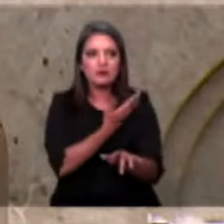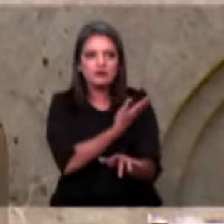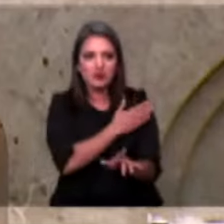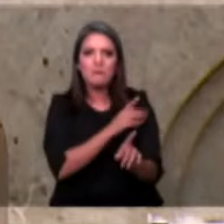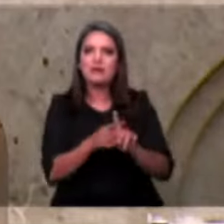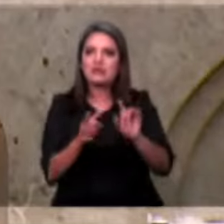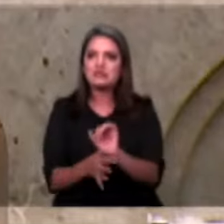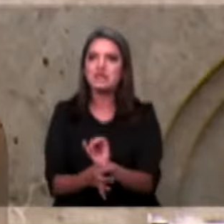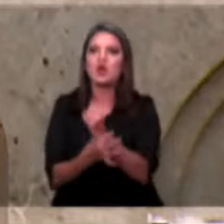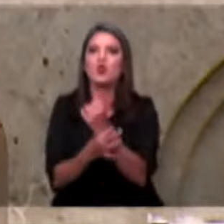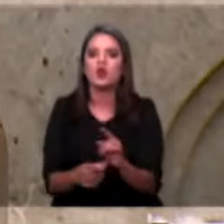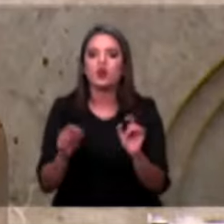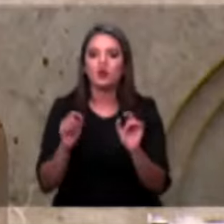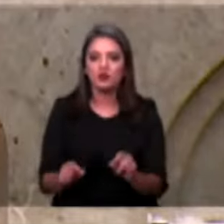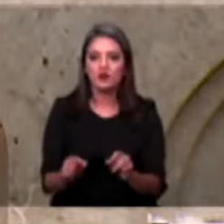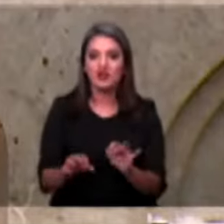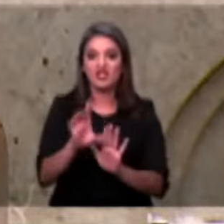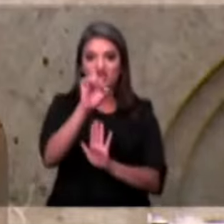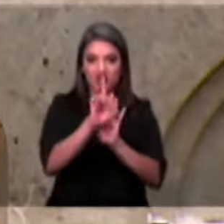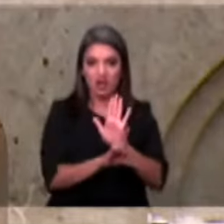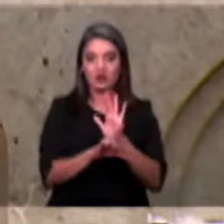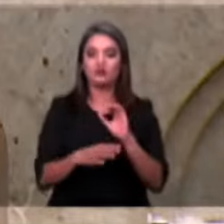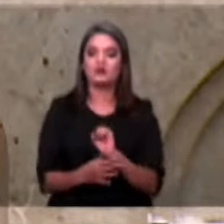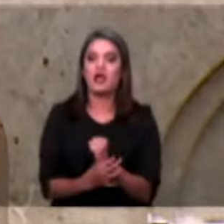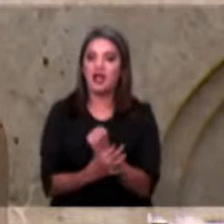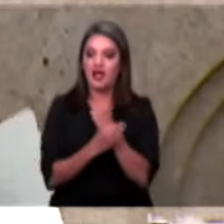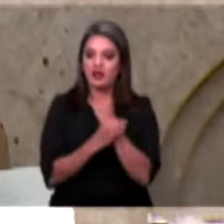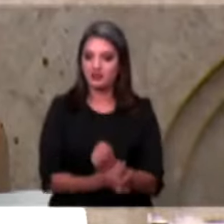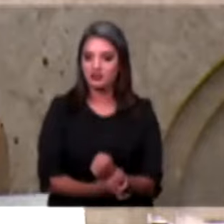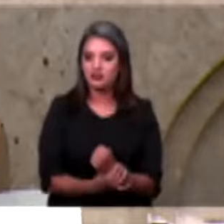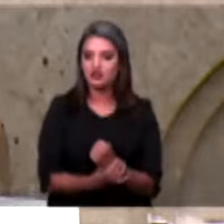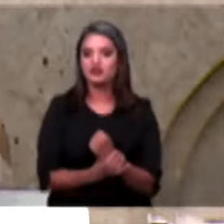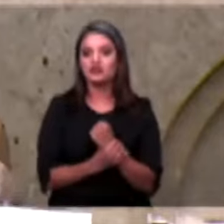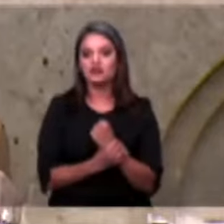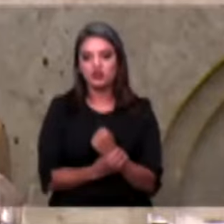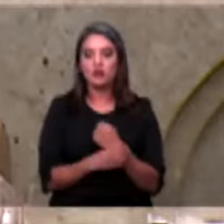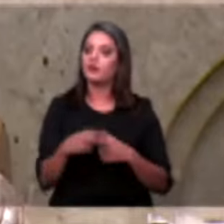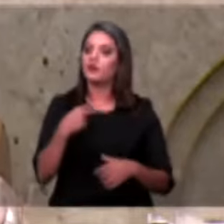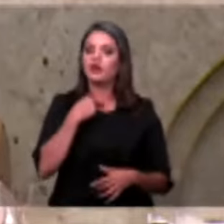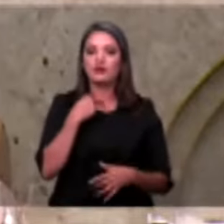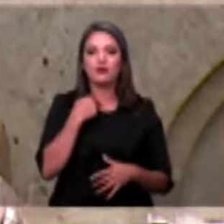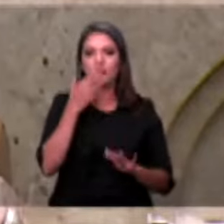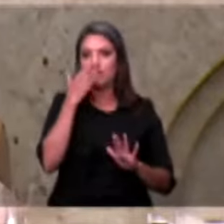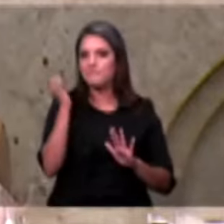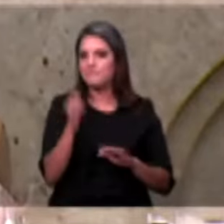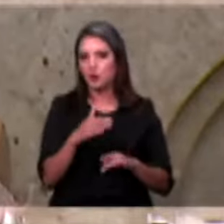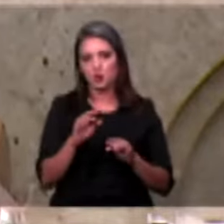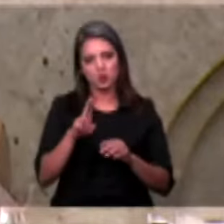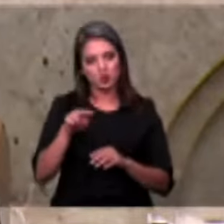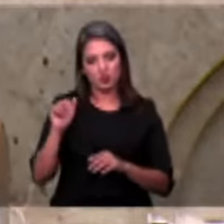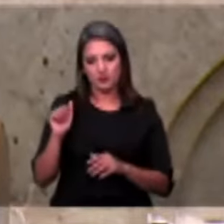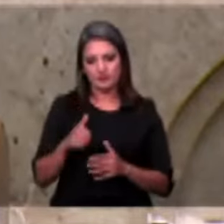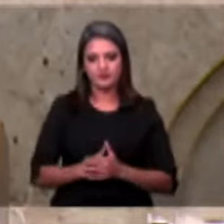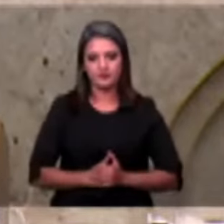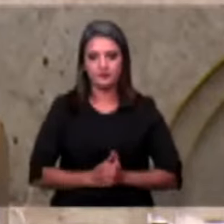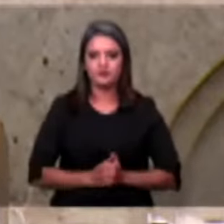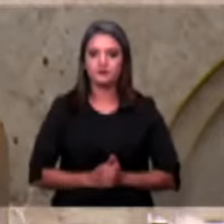núcleo essencial de direitos e garantias que não podem ser transgredidos nem ignorados.